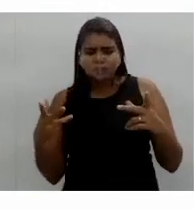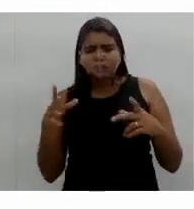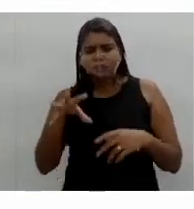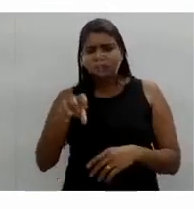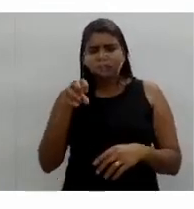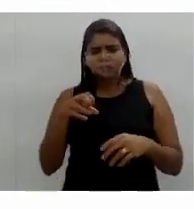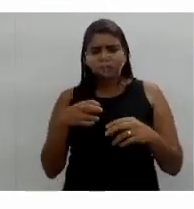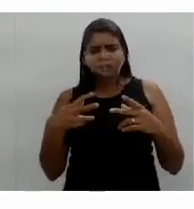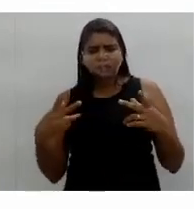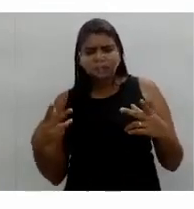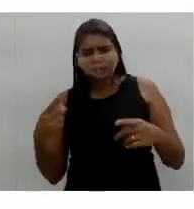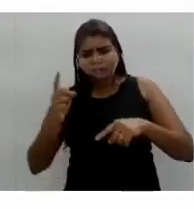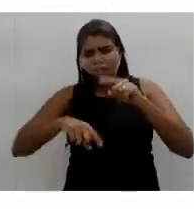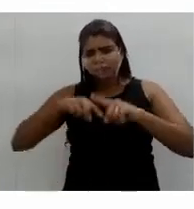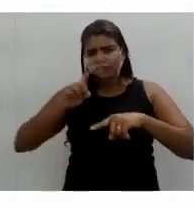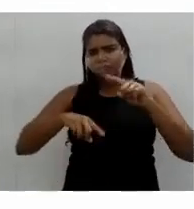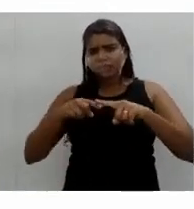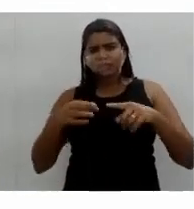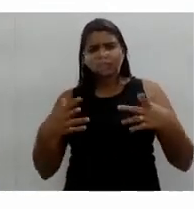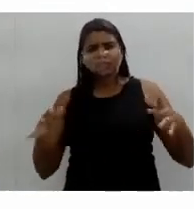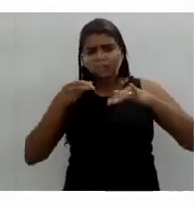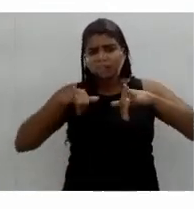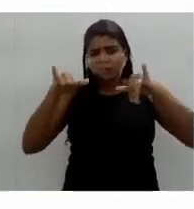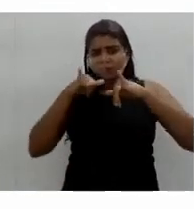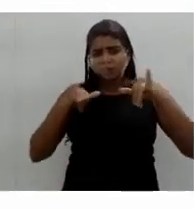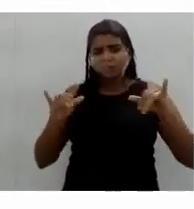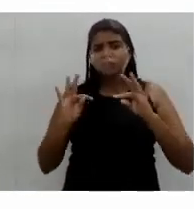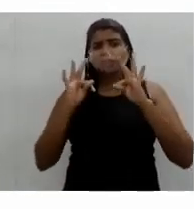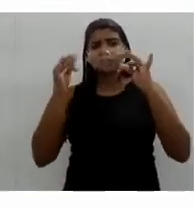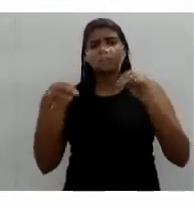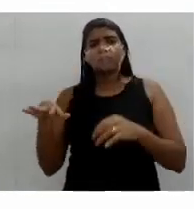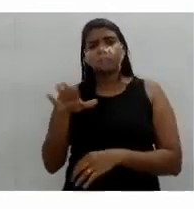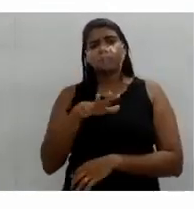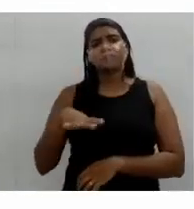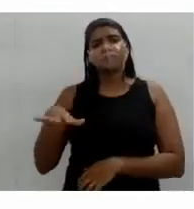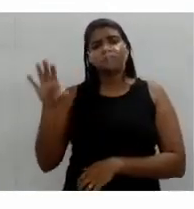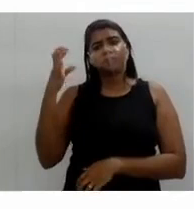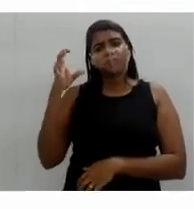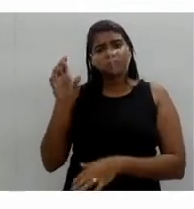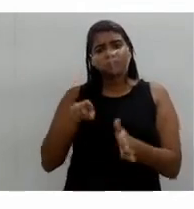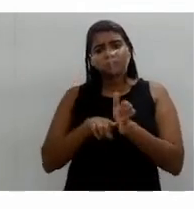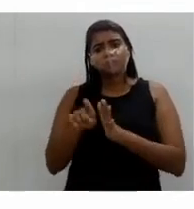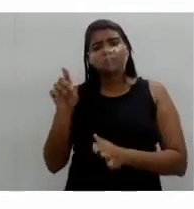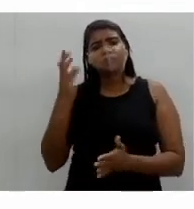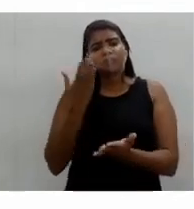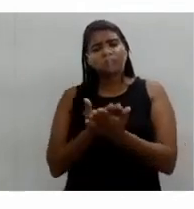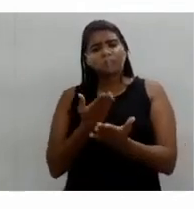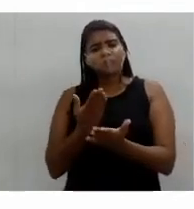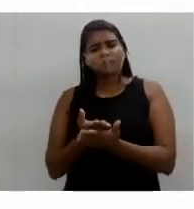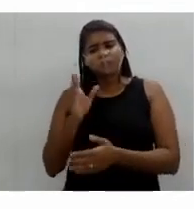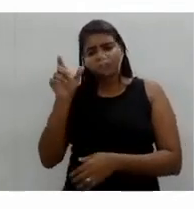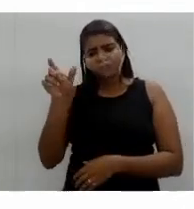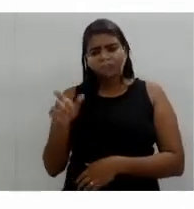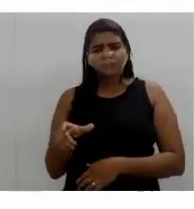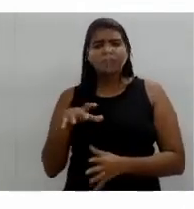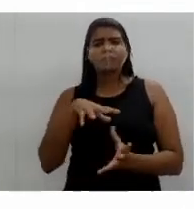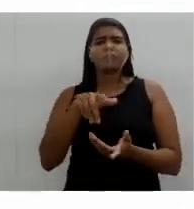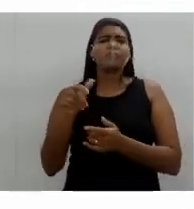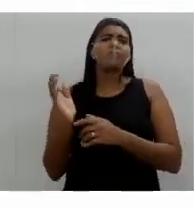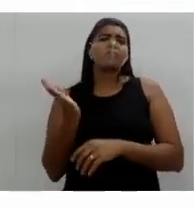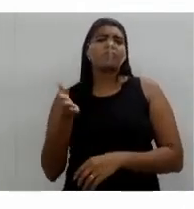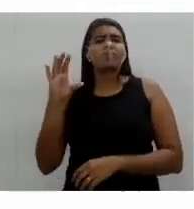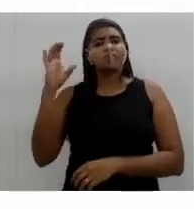materiais e trazer diversas informações de todo o espaço para os cientistas aqui da Terra, né? Então, a gente tem uma relação